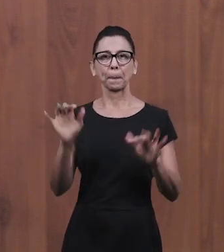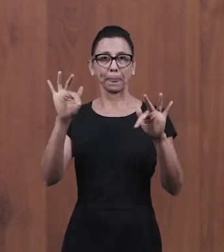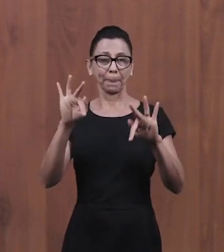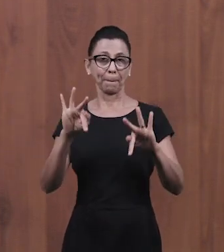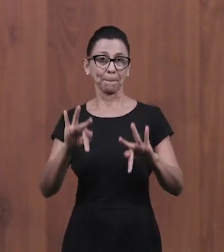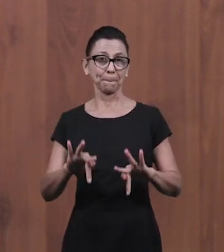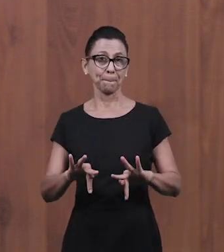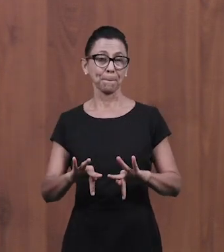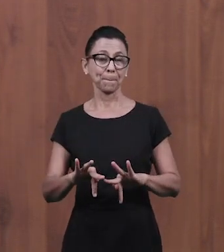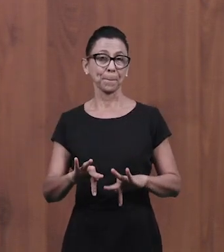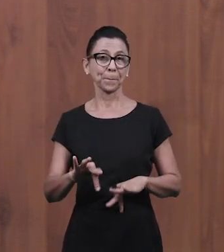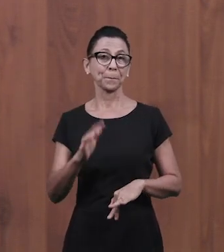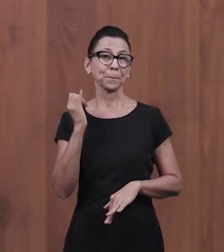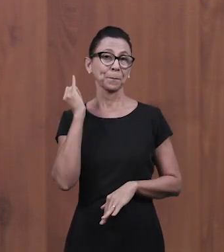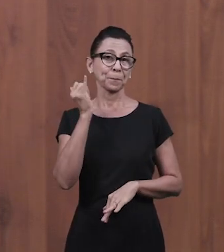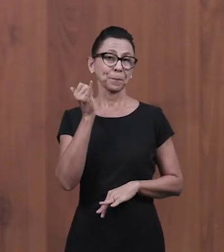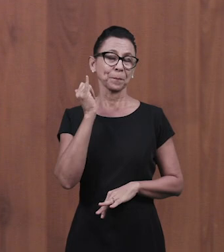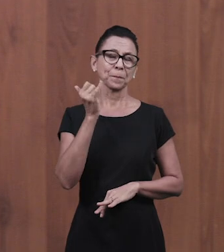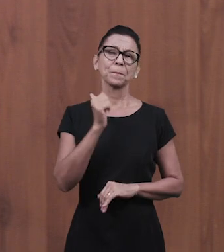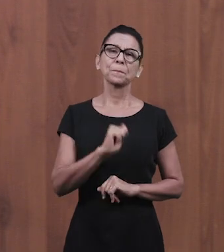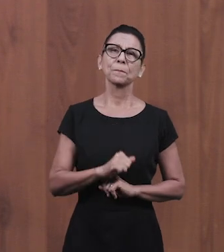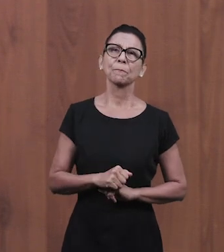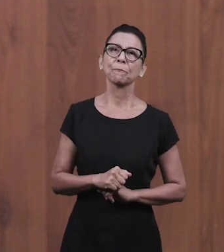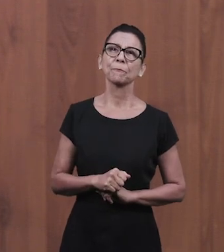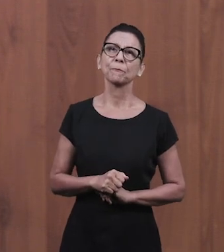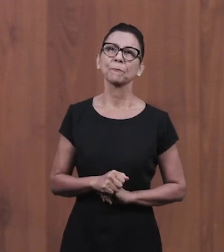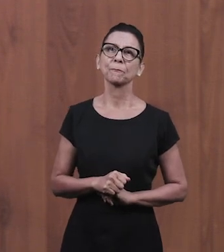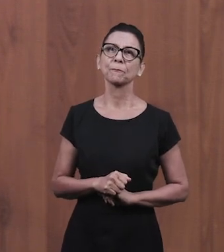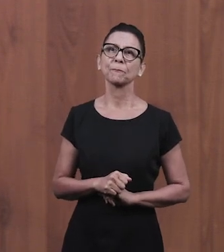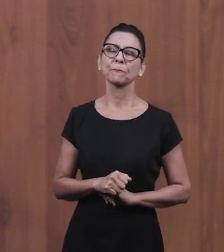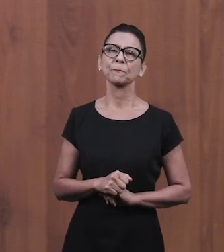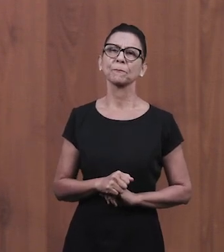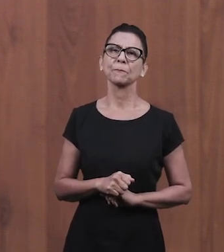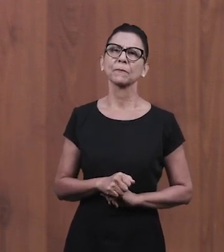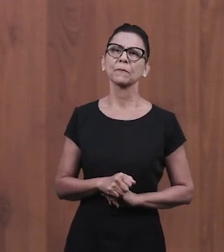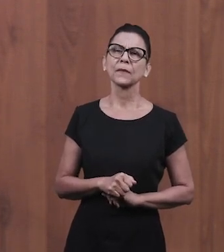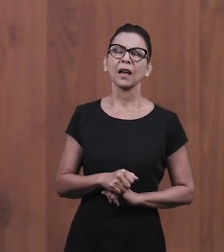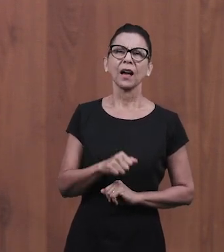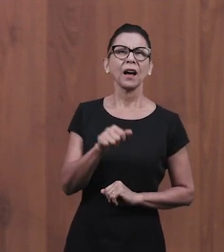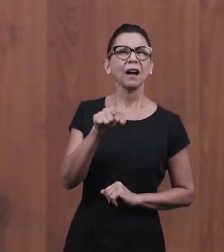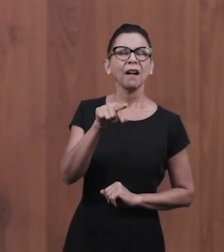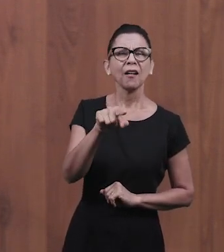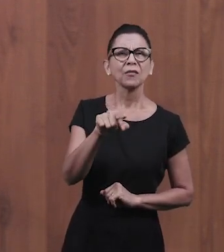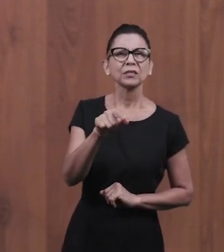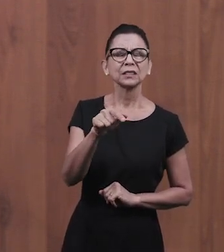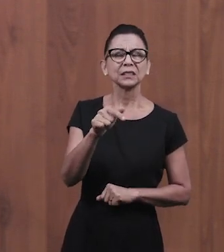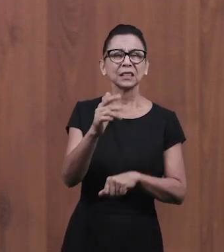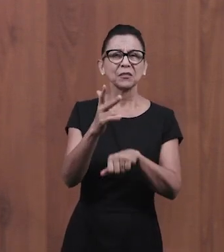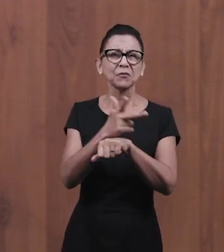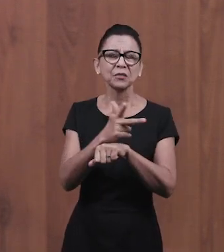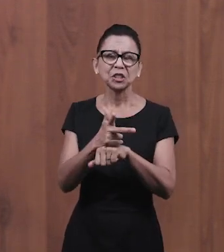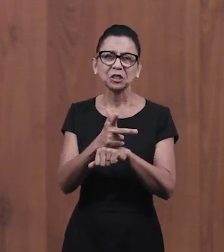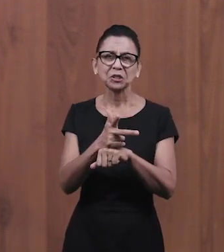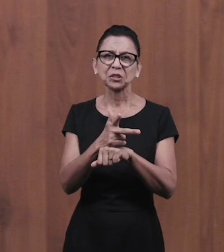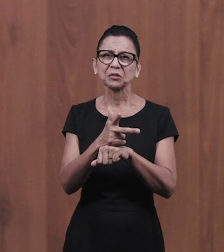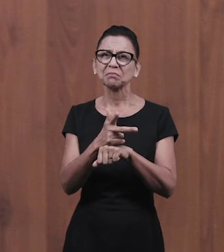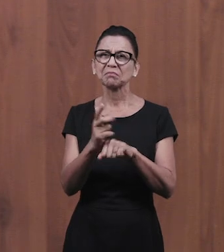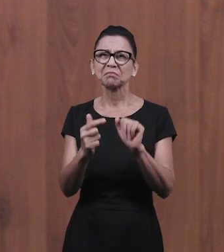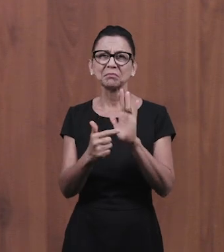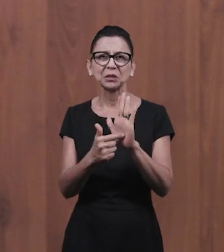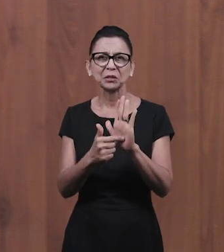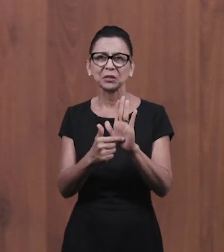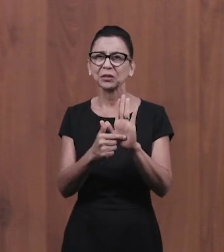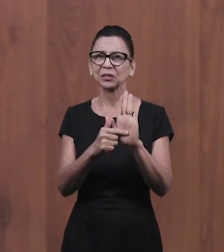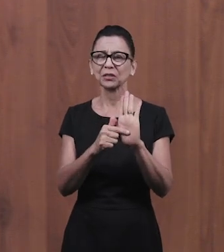nós encerramos aqui e queremos dizer para os irmãos que aqueles irmãos que porventura não tiveram os seus vídeos publicados